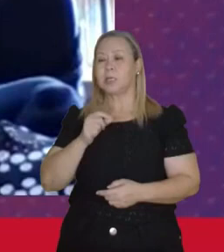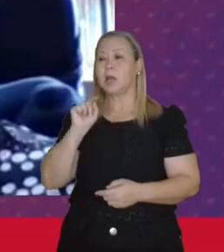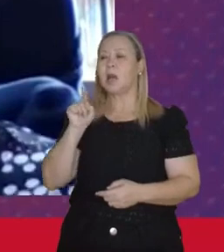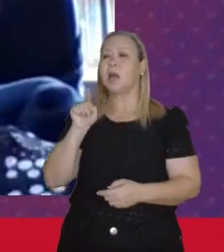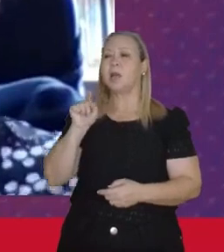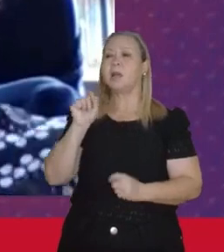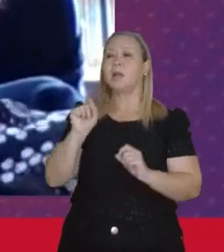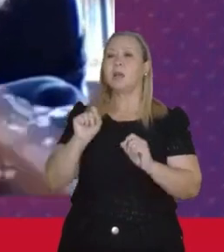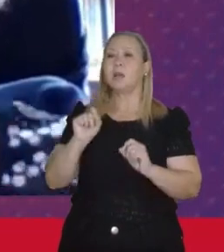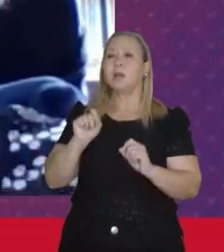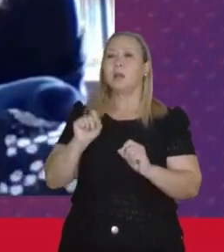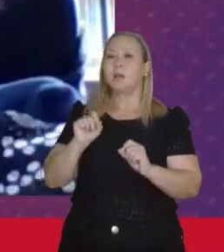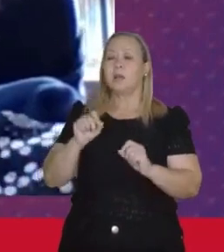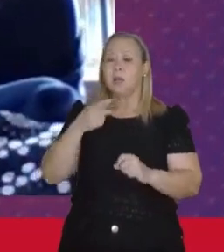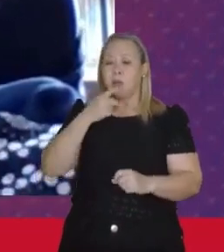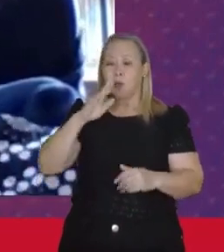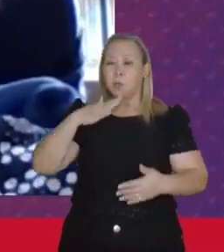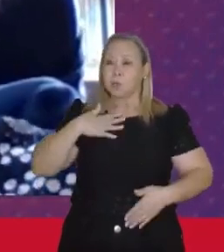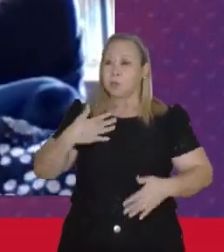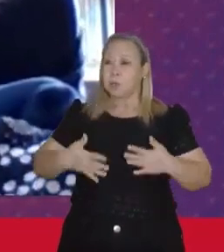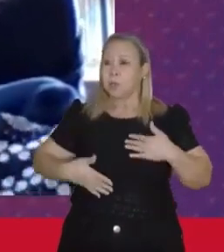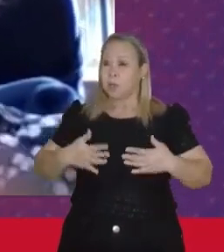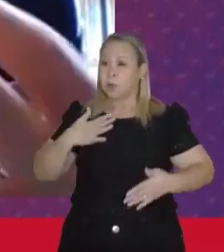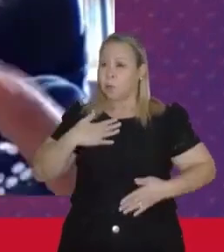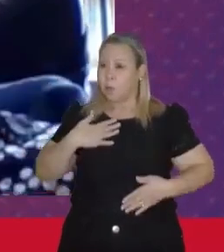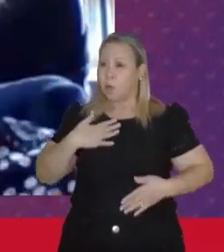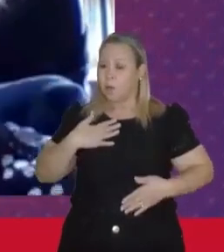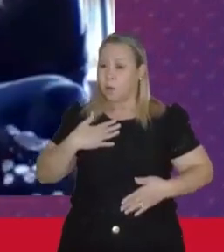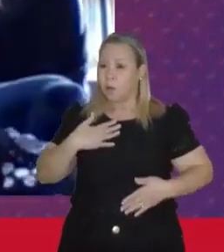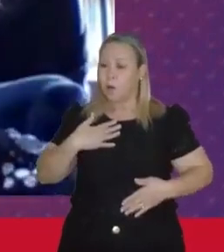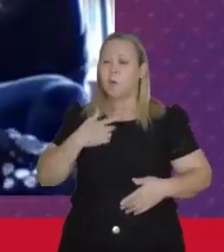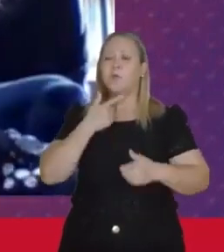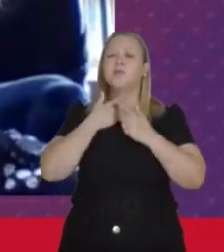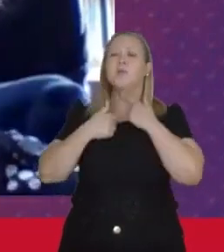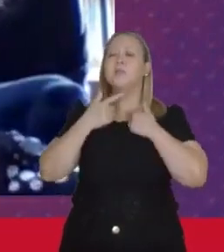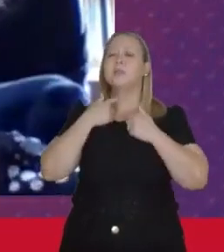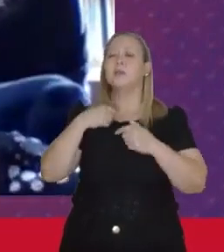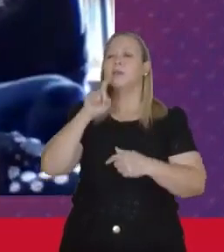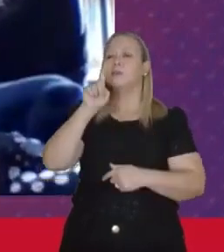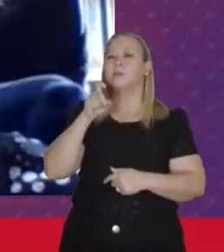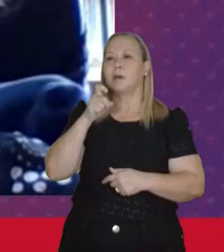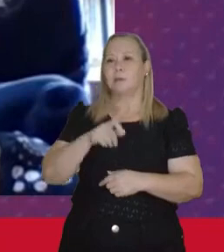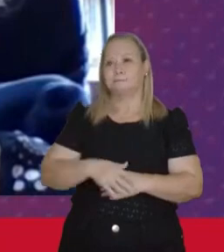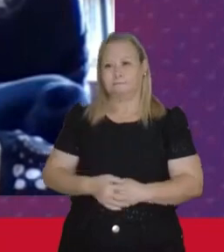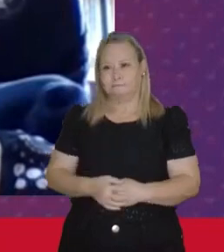aquilo que o seu corpo deseja ser.